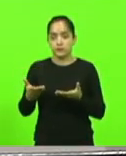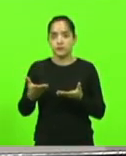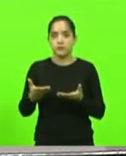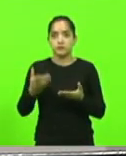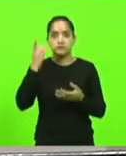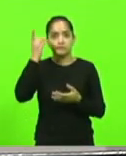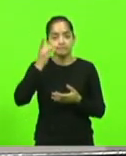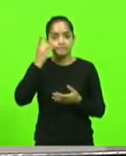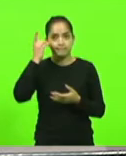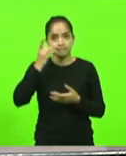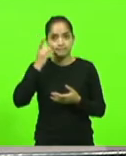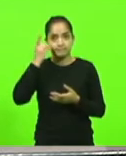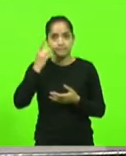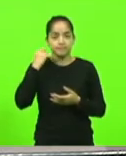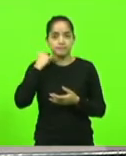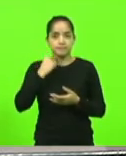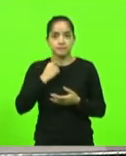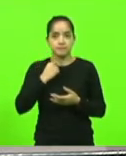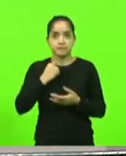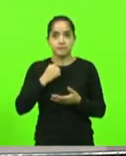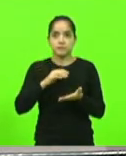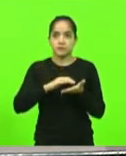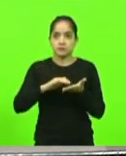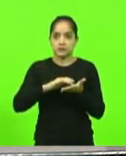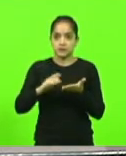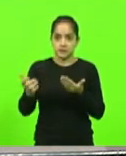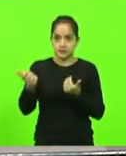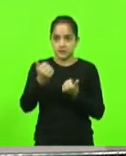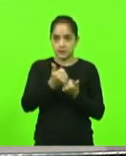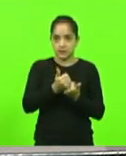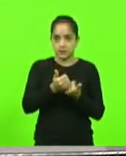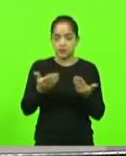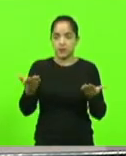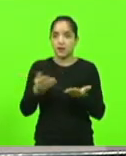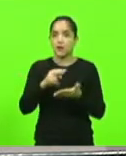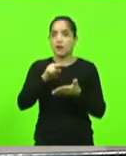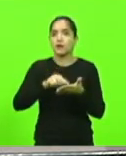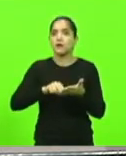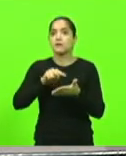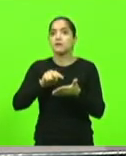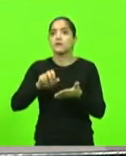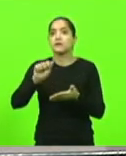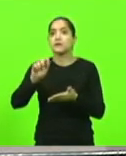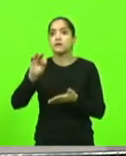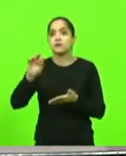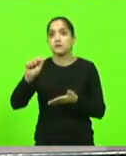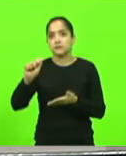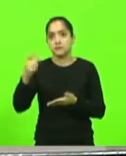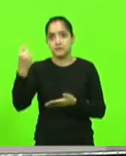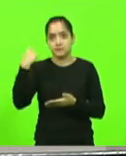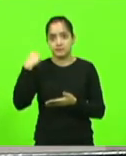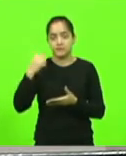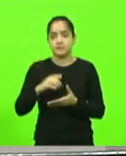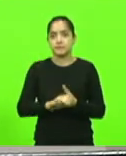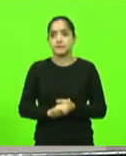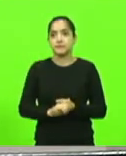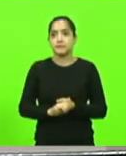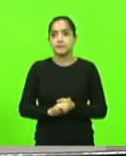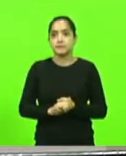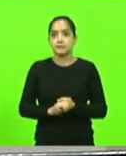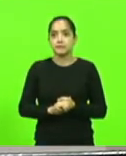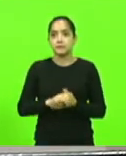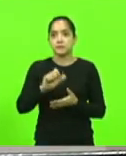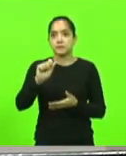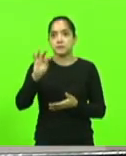senhor deputado Silvio Drevik, secretário ad hoc, para fazer a leitura da ata das últimas sessões. Ata